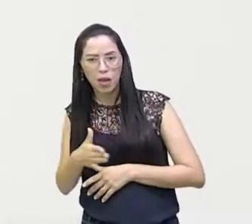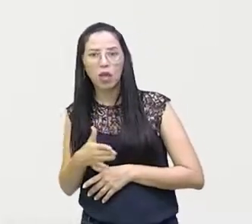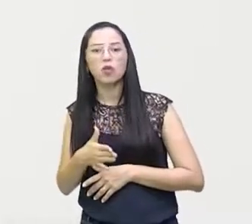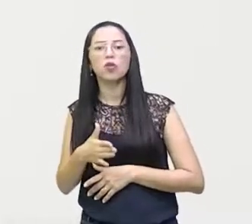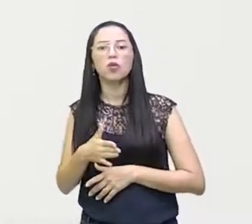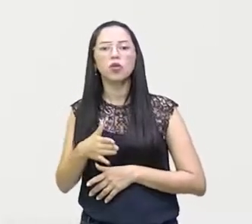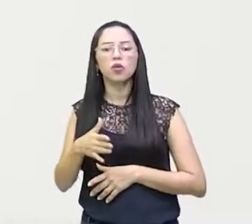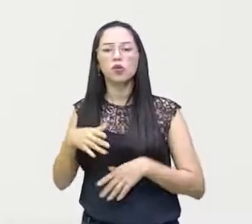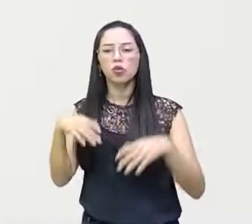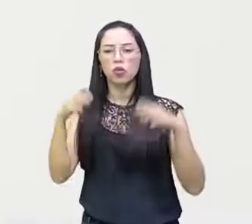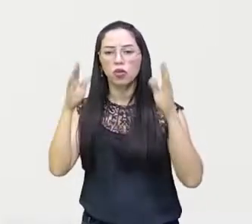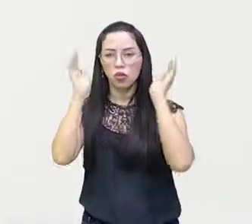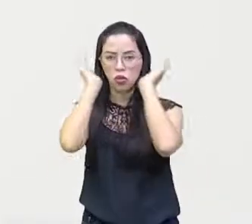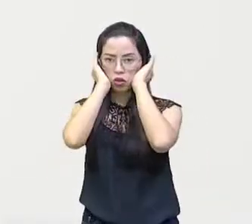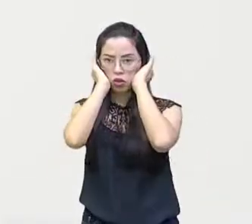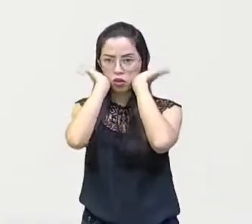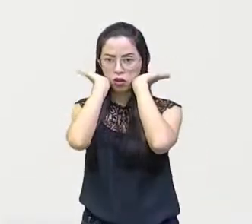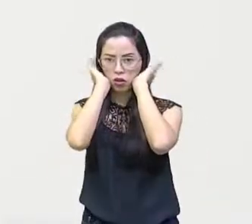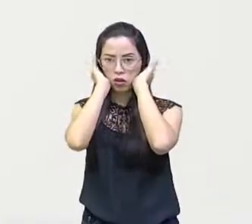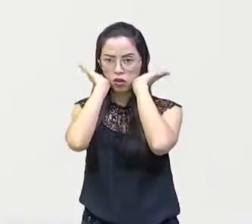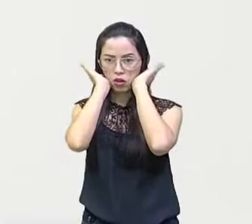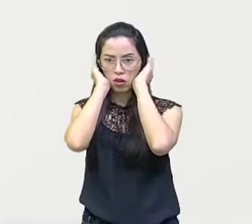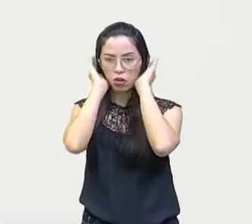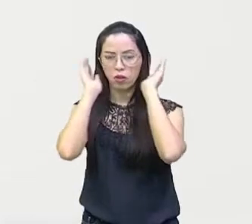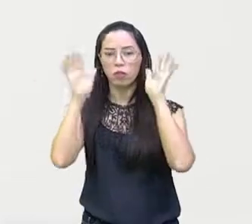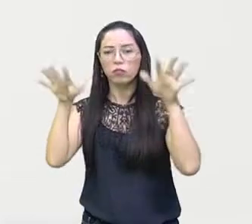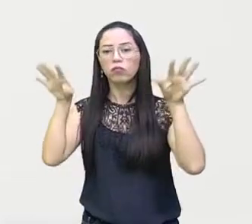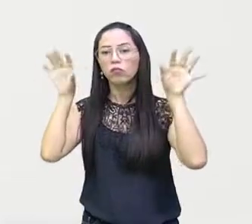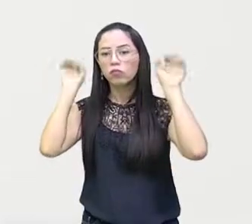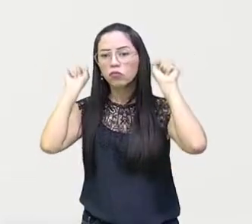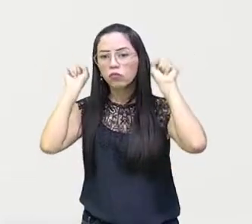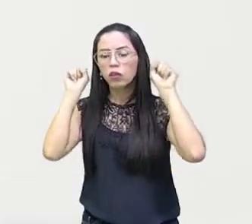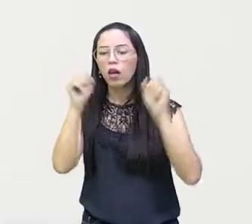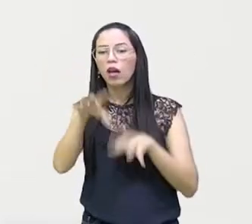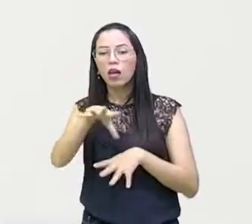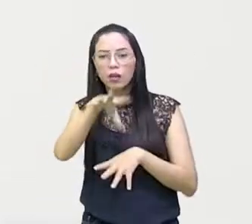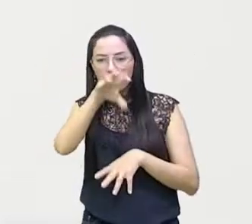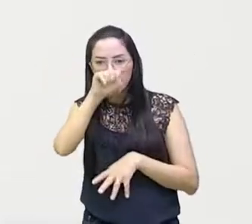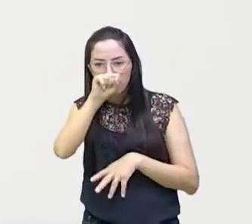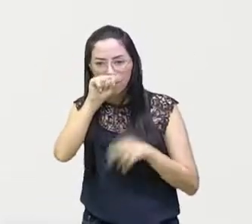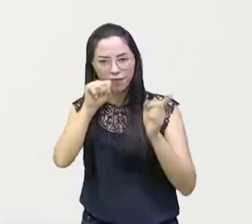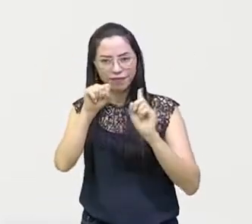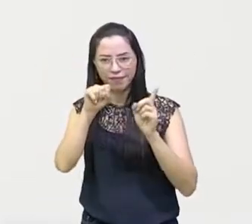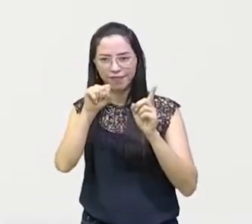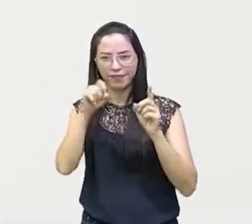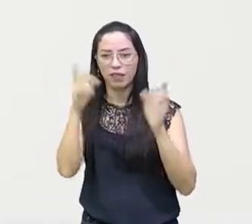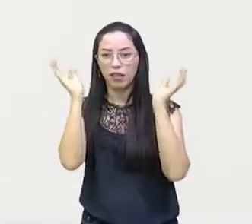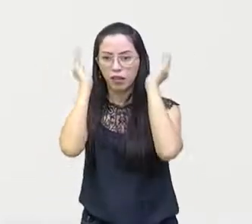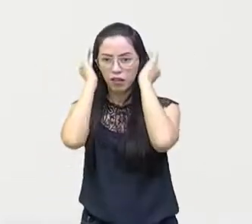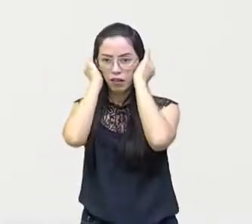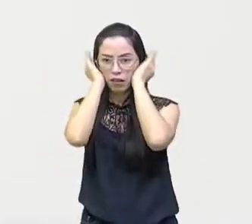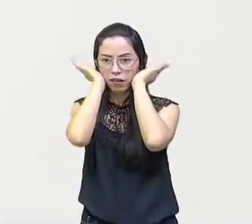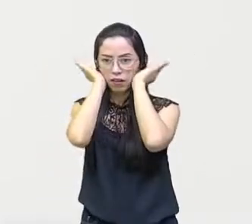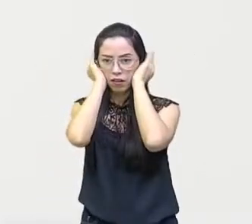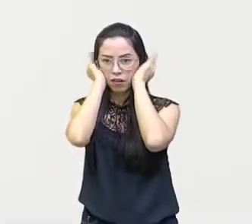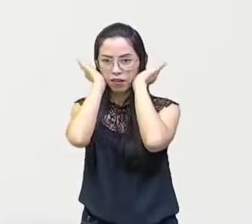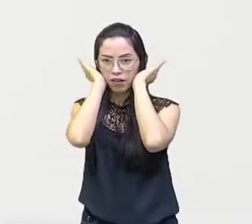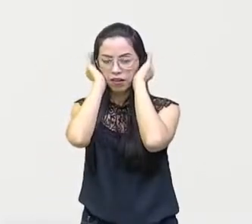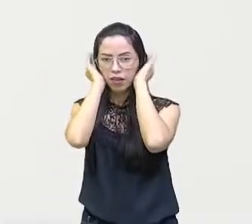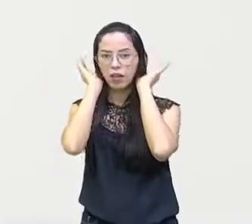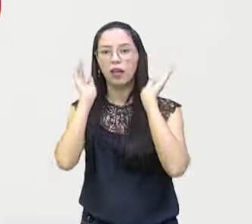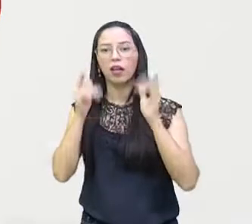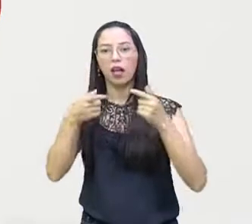dele, que recebe o oxigênio e assim faz com que a circulação dele funcione. Nós também temos